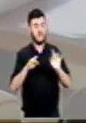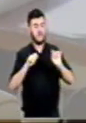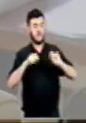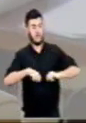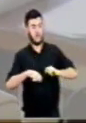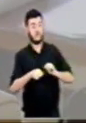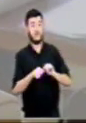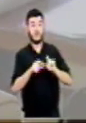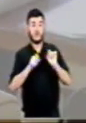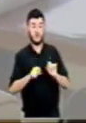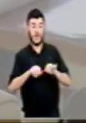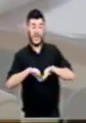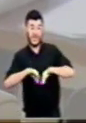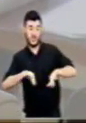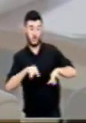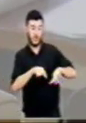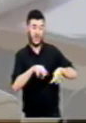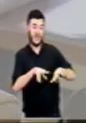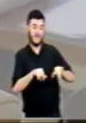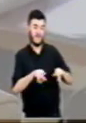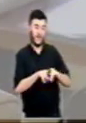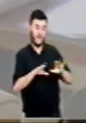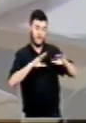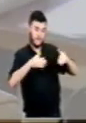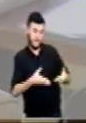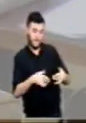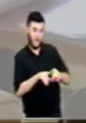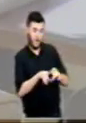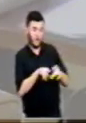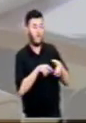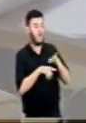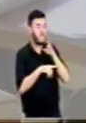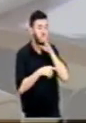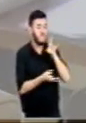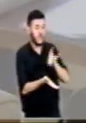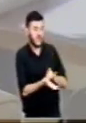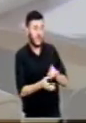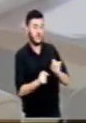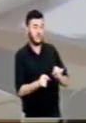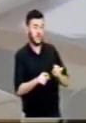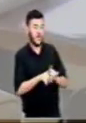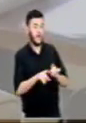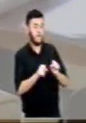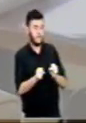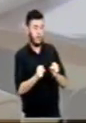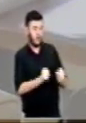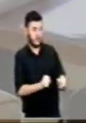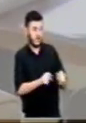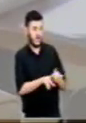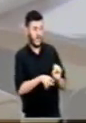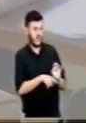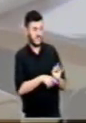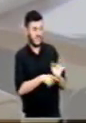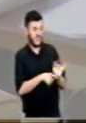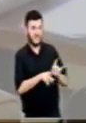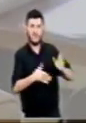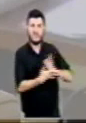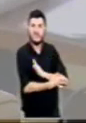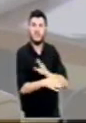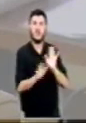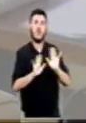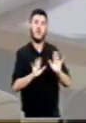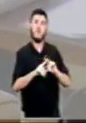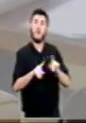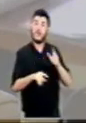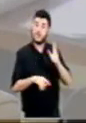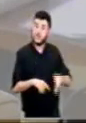o reconhecimento da articulada usurpação. Já se decidiu neste tribunal, perante a segunda